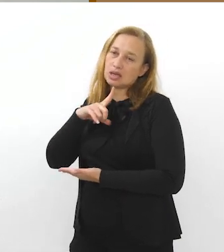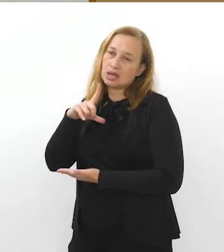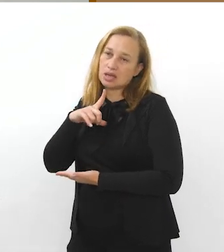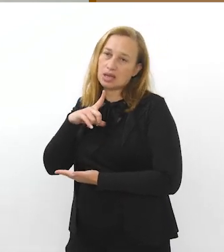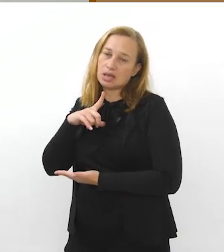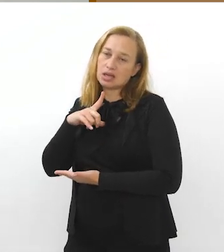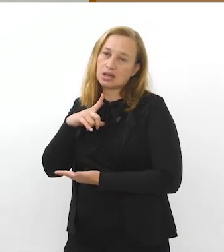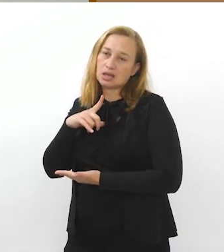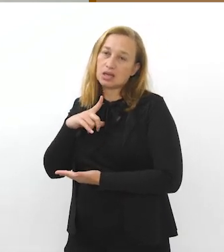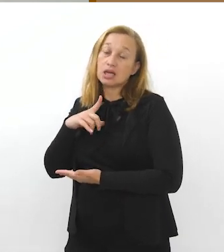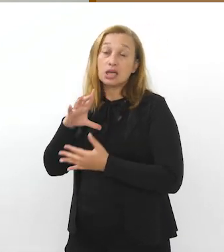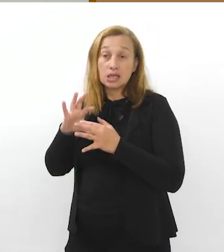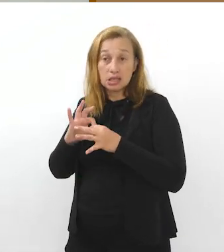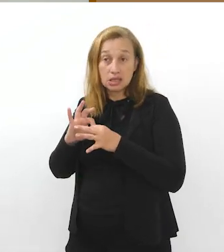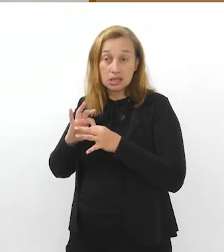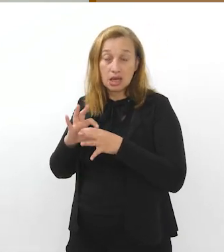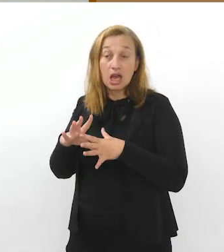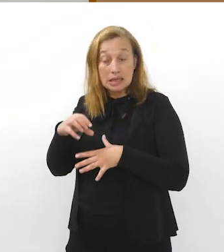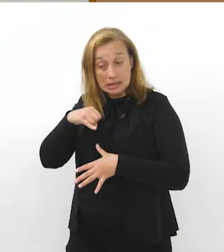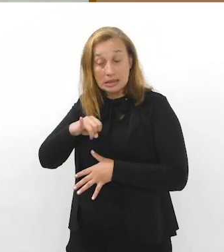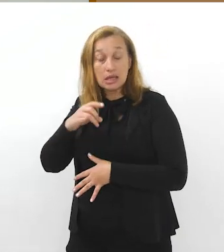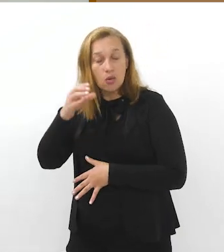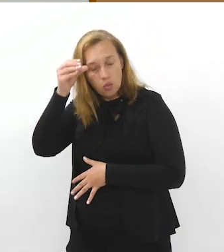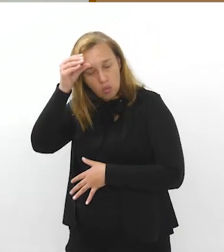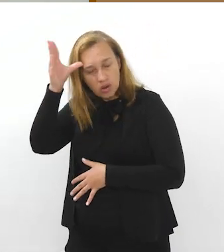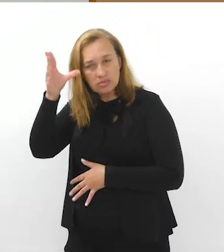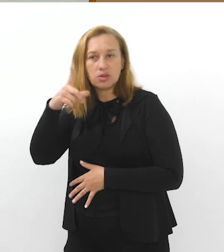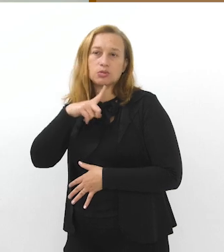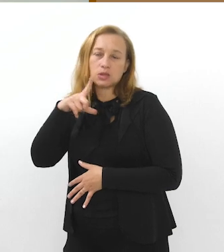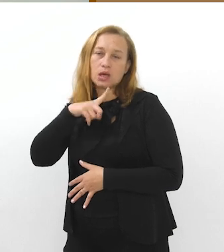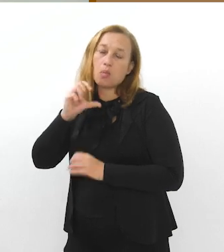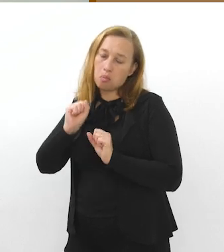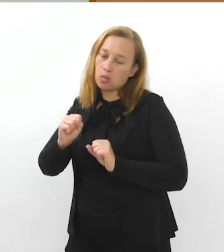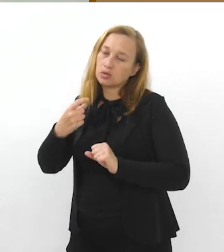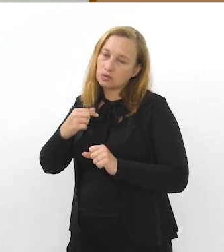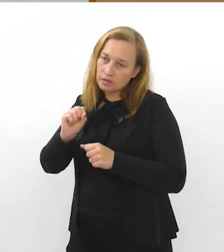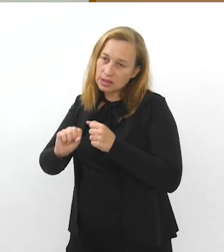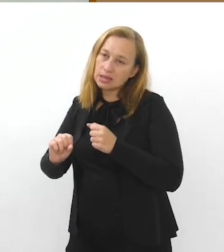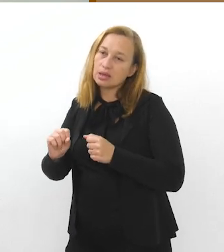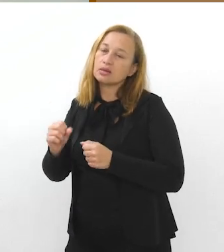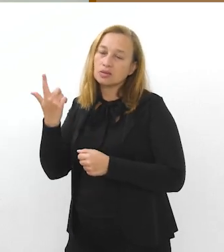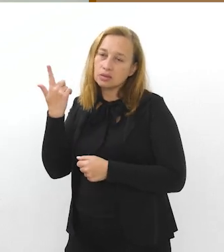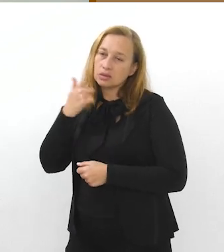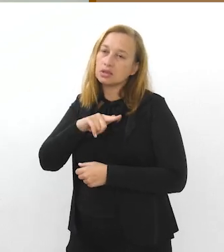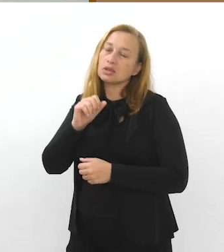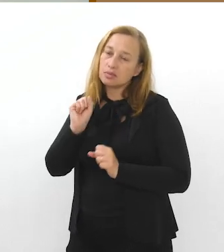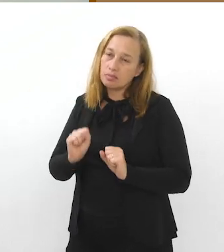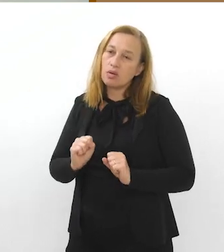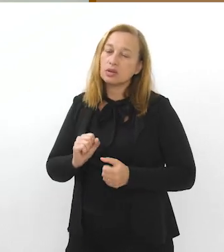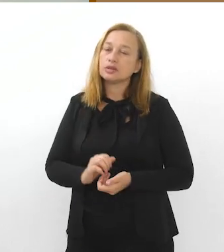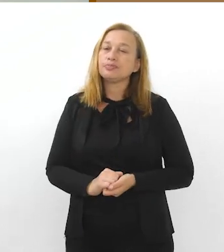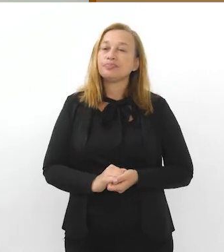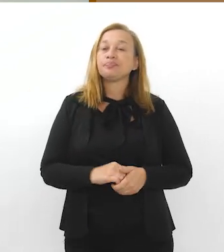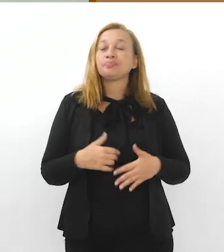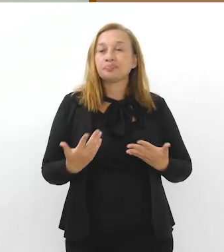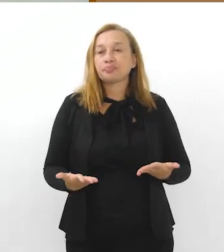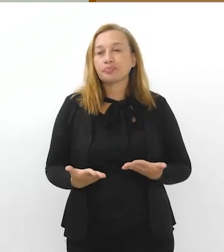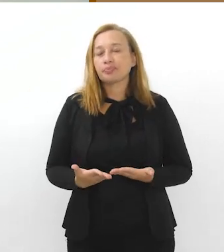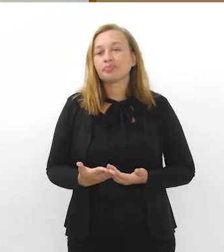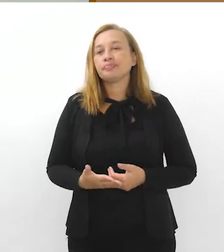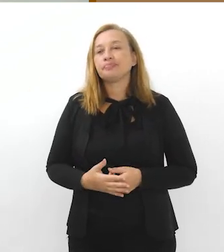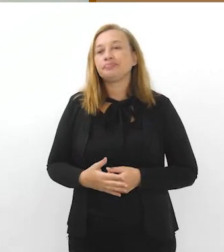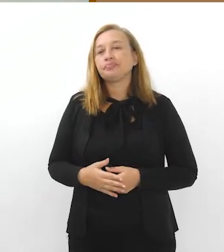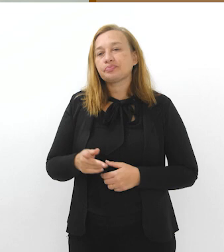se apegar a Deus, ter uma fé, um propósito de vida. E pensar que se eu sei, se eu tenho conhecimento,